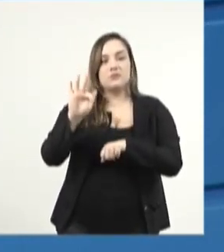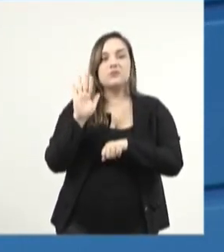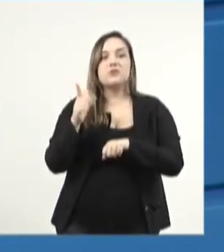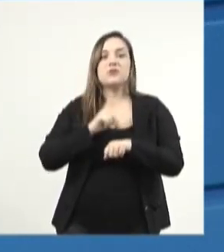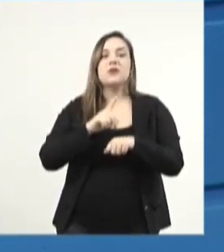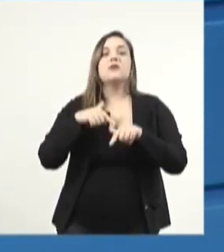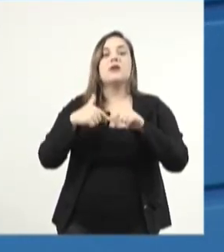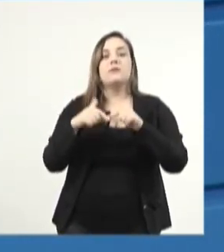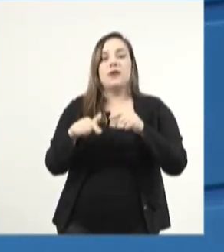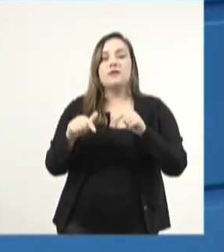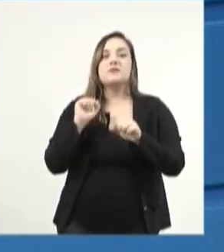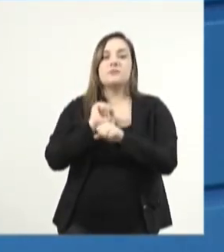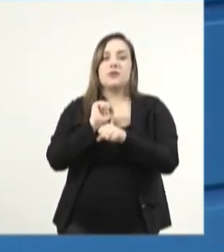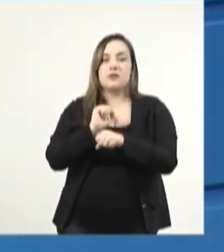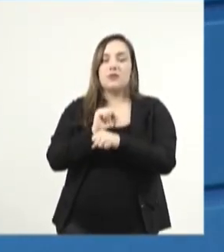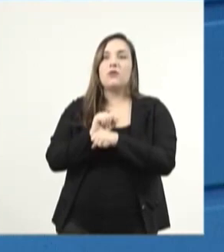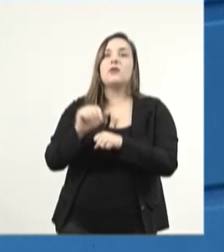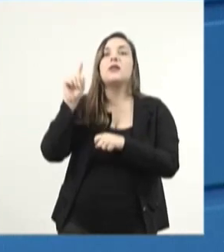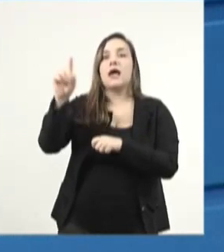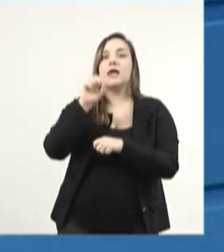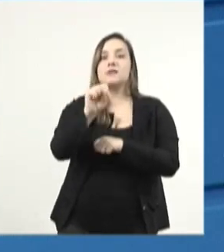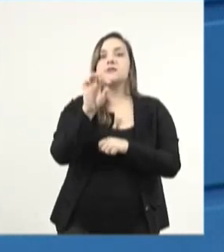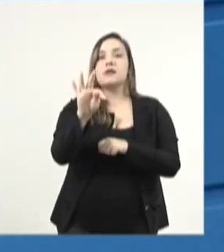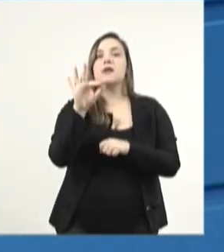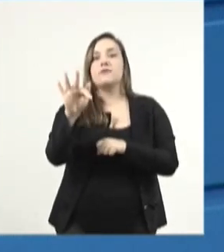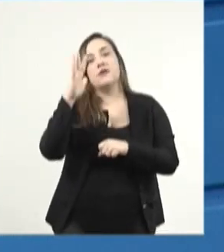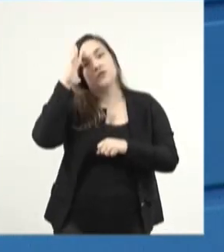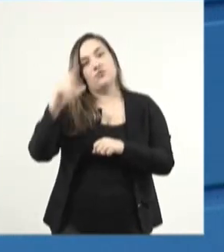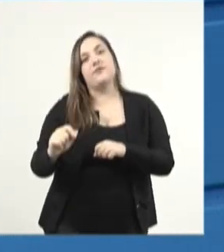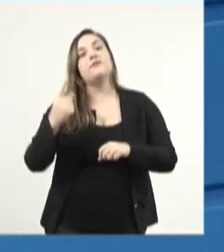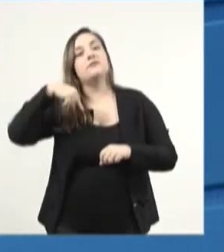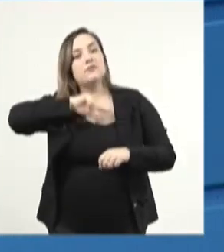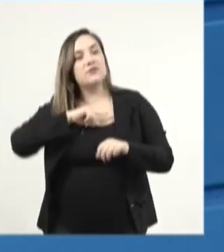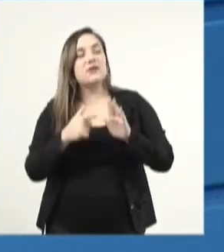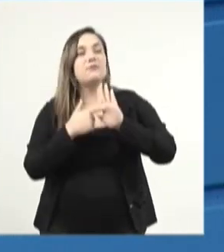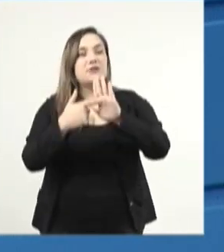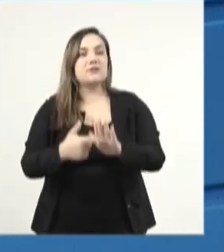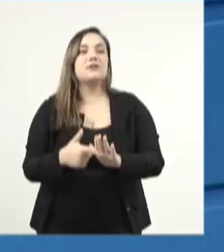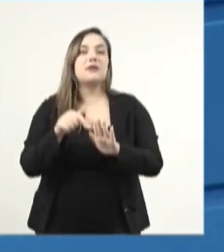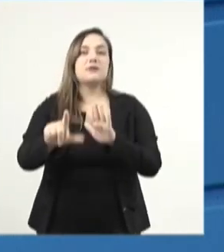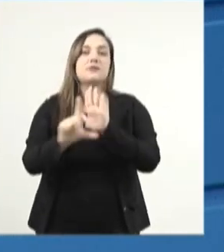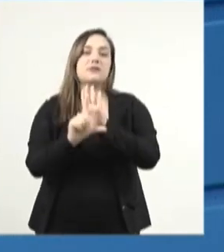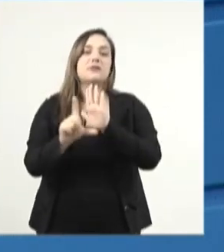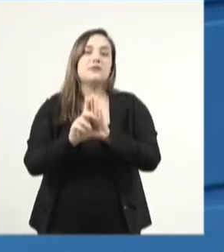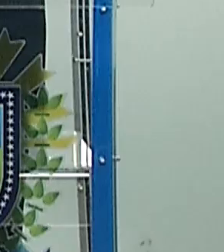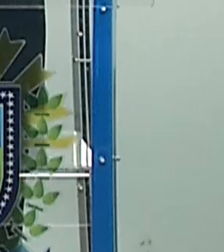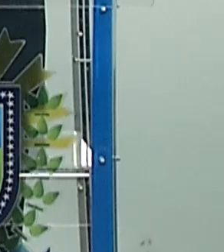nós tivemos o trabalho de esperar essa decisão do Supremo para fazer a apresentação dentro dessa lei.